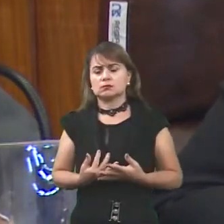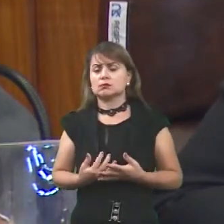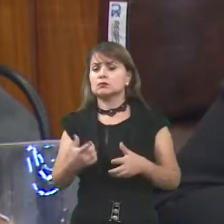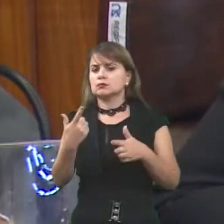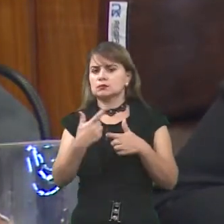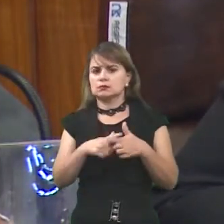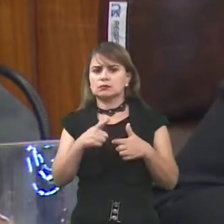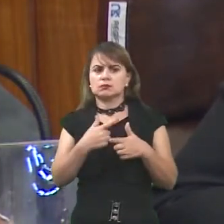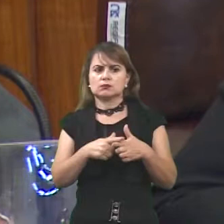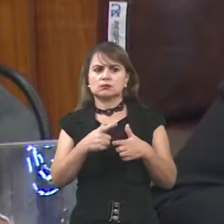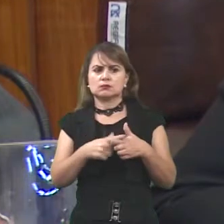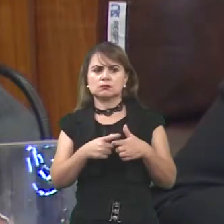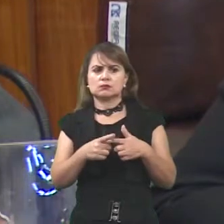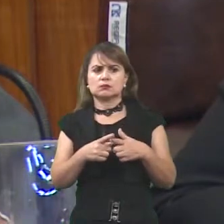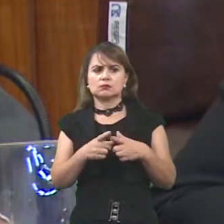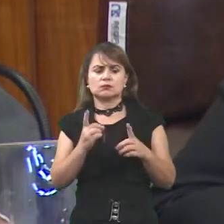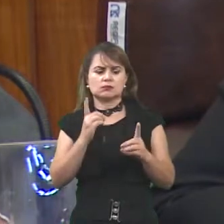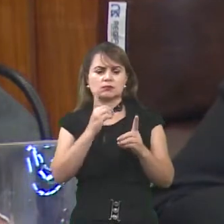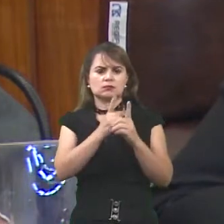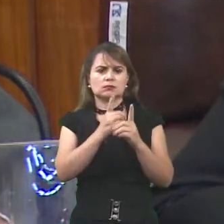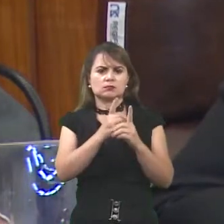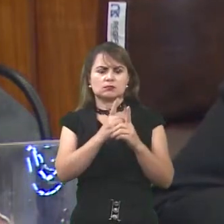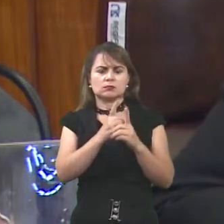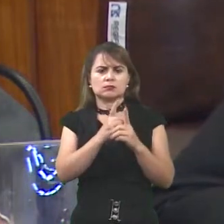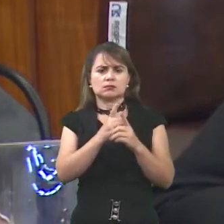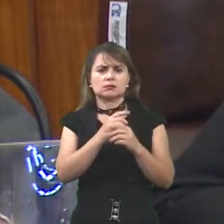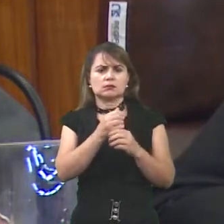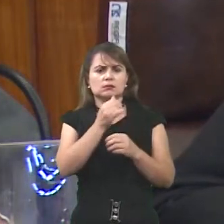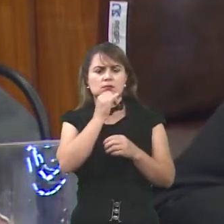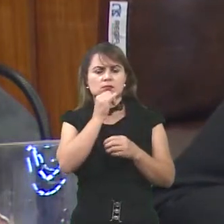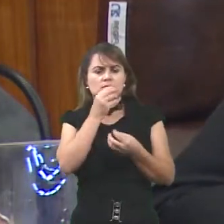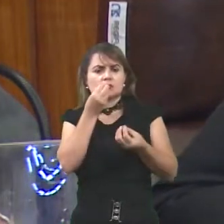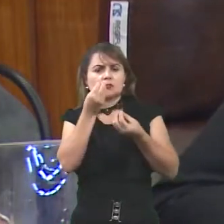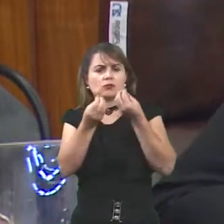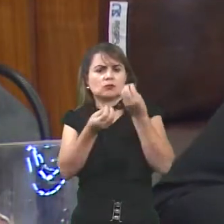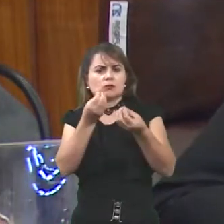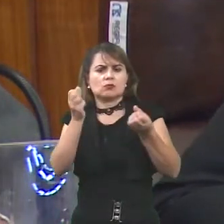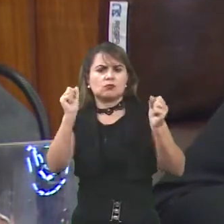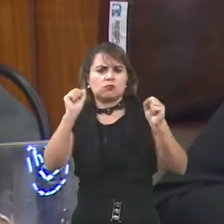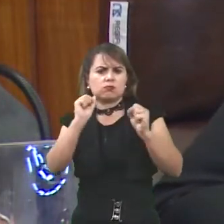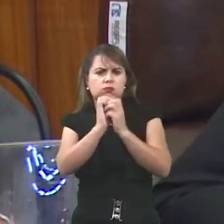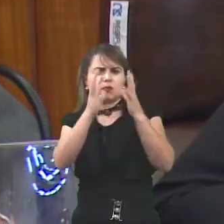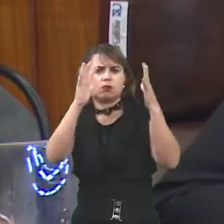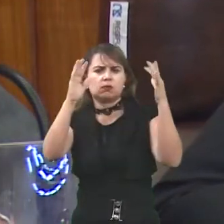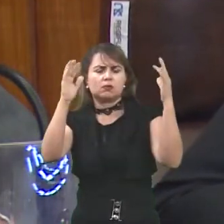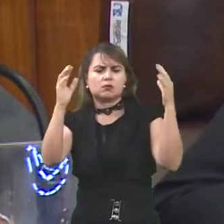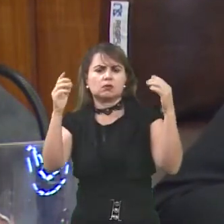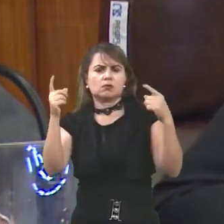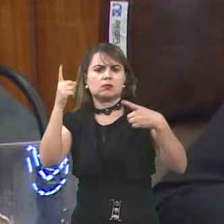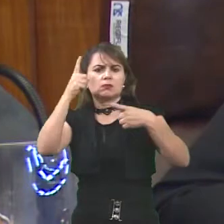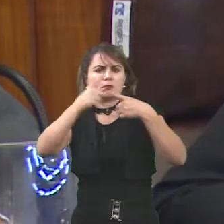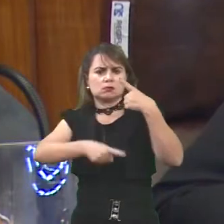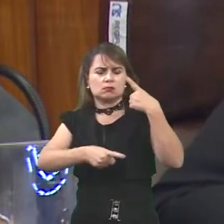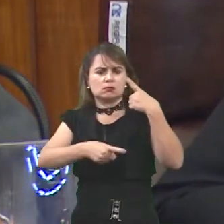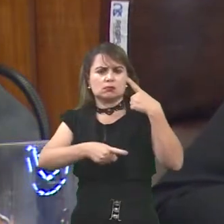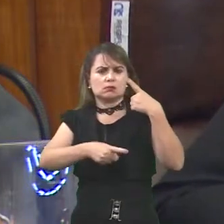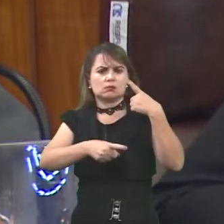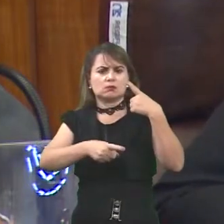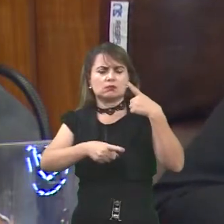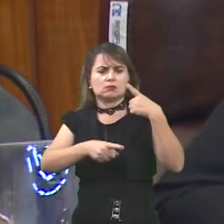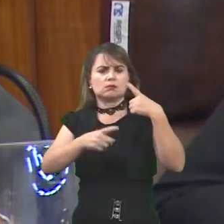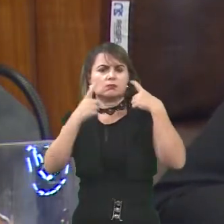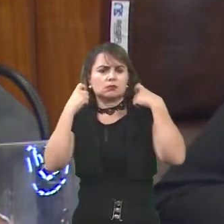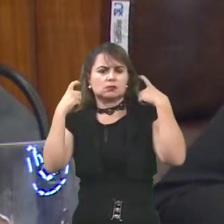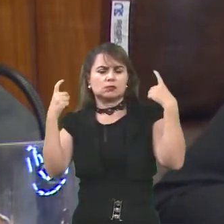agora. Como que nós proibimos a soltura de fogos e não a venda de fogos? Eu fiquei em